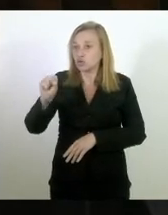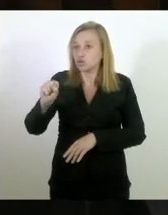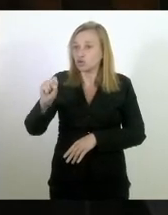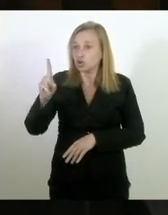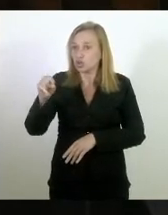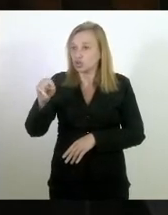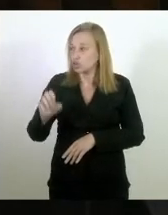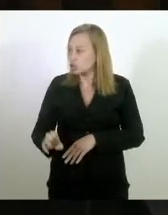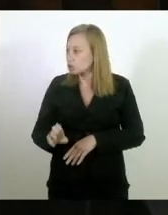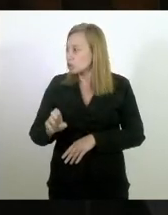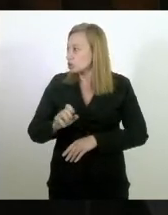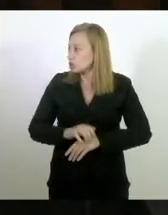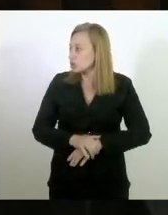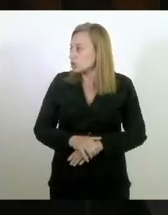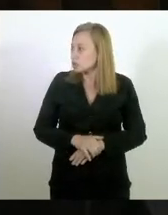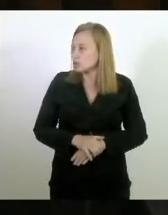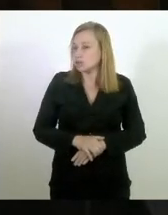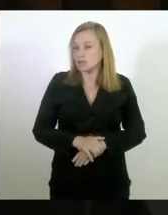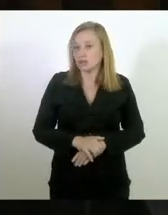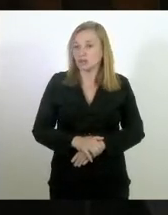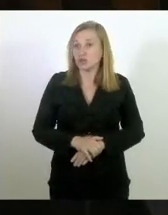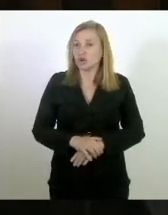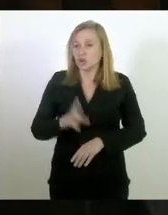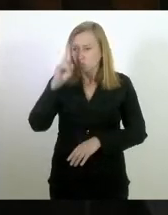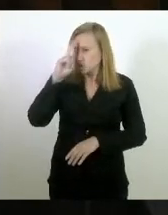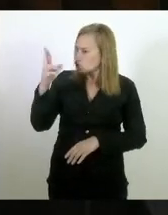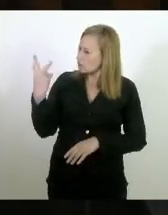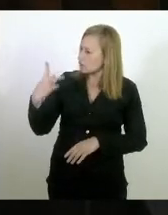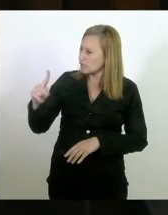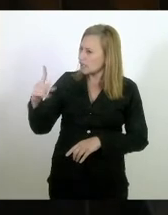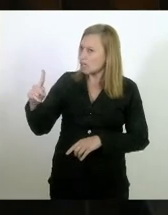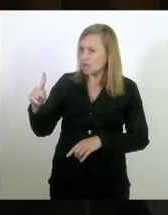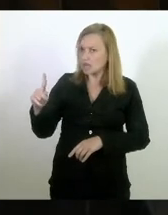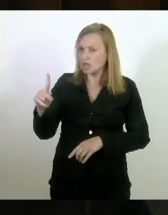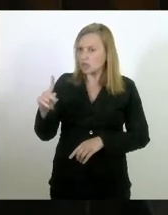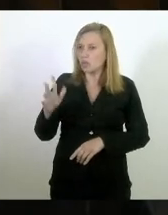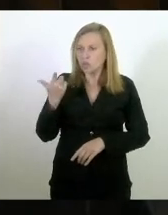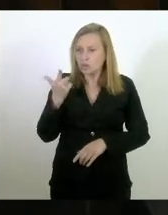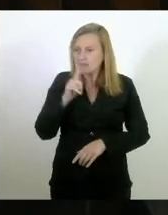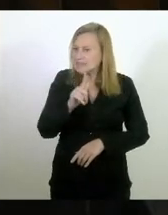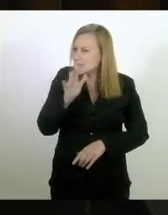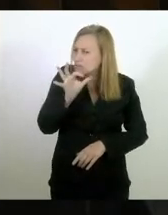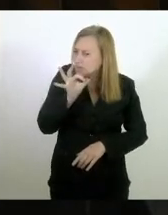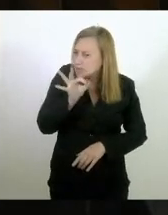dele e o perseguiu impiedosamente